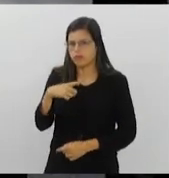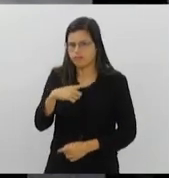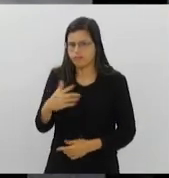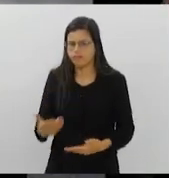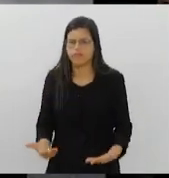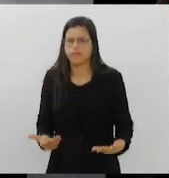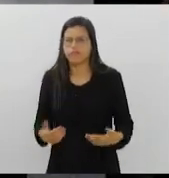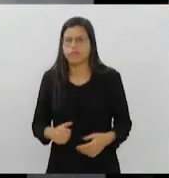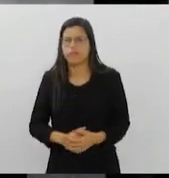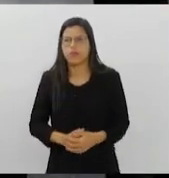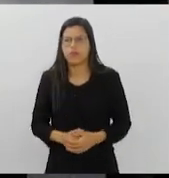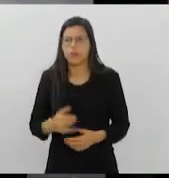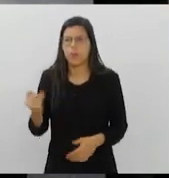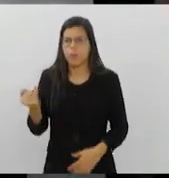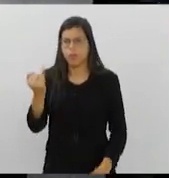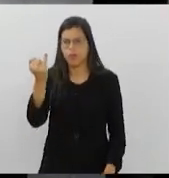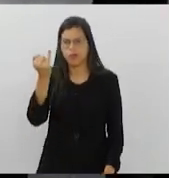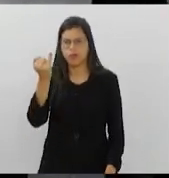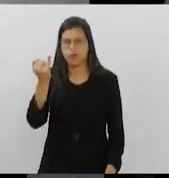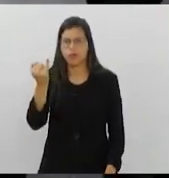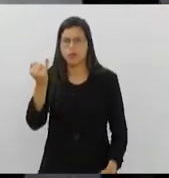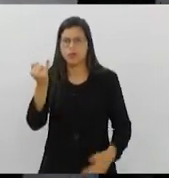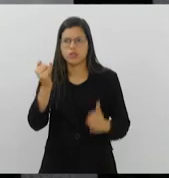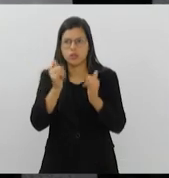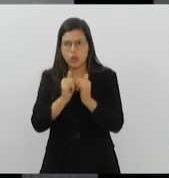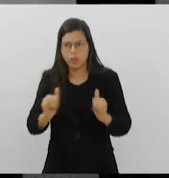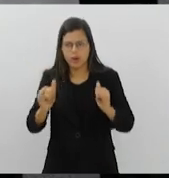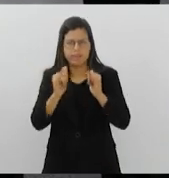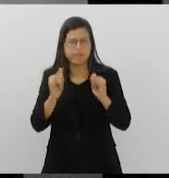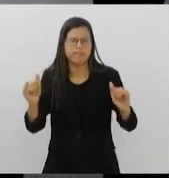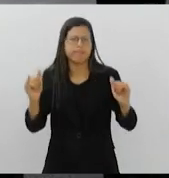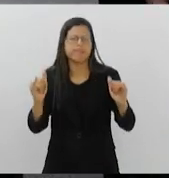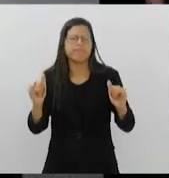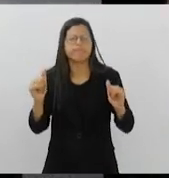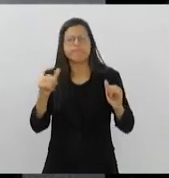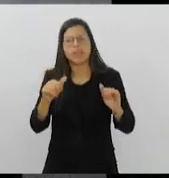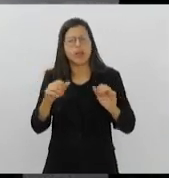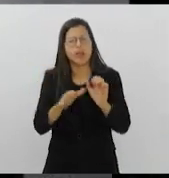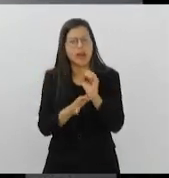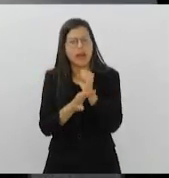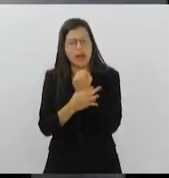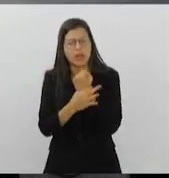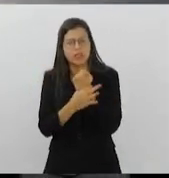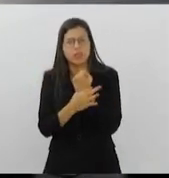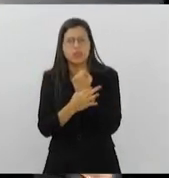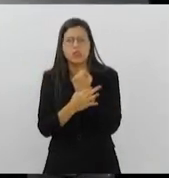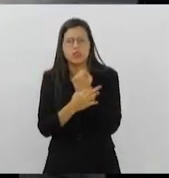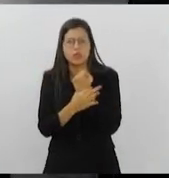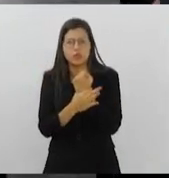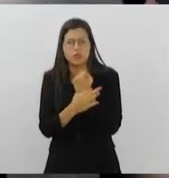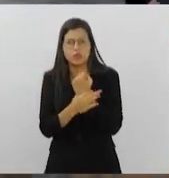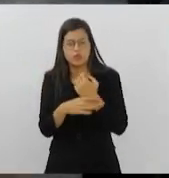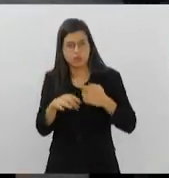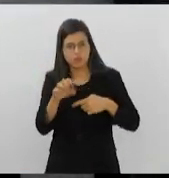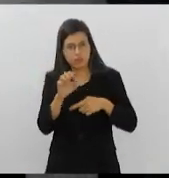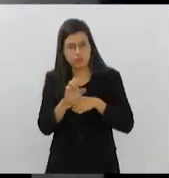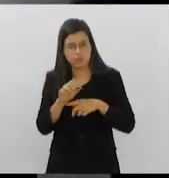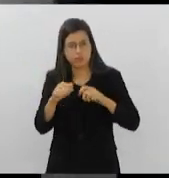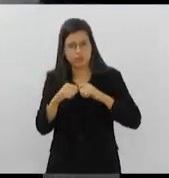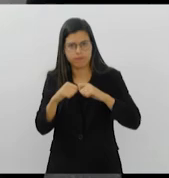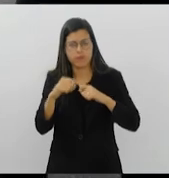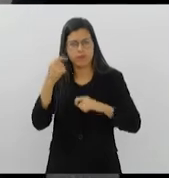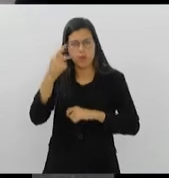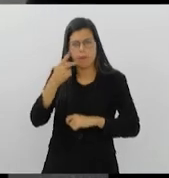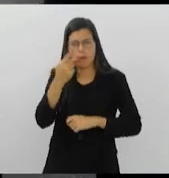Então, é super importante uma campanha como essa, garantindo aí que o Estado também faça políticas